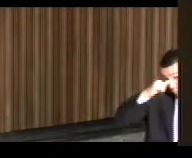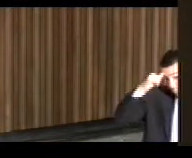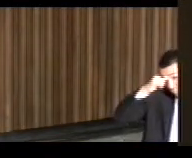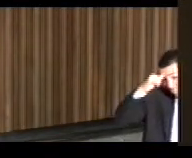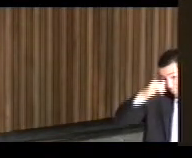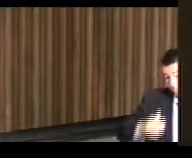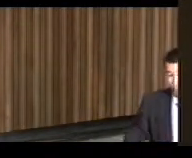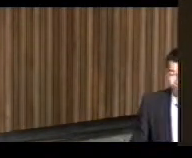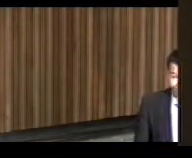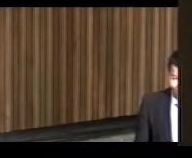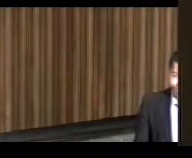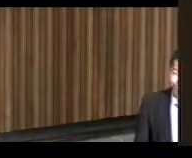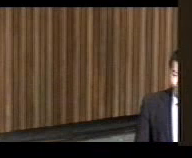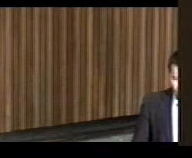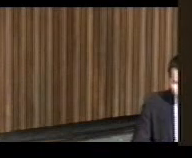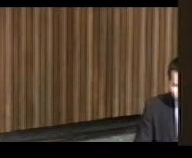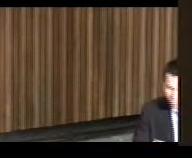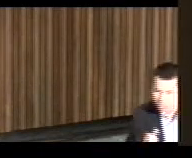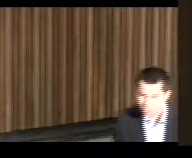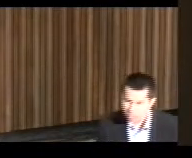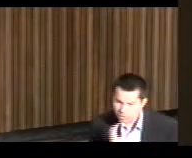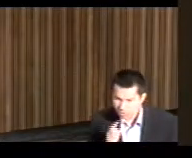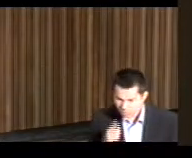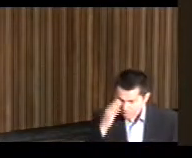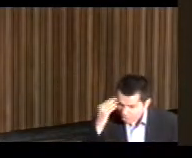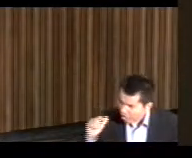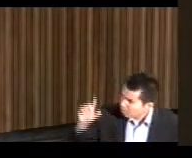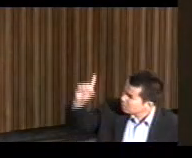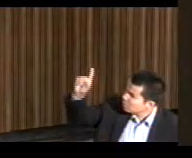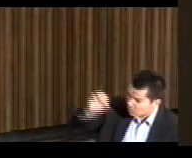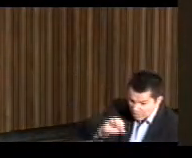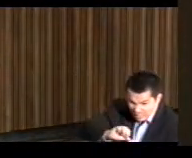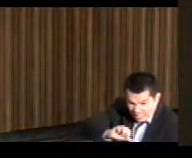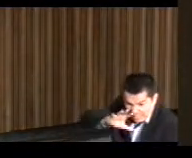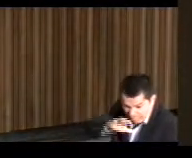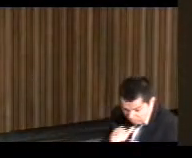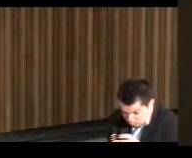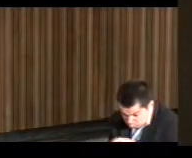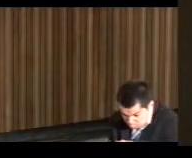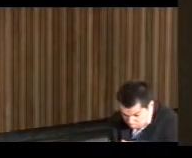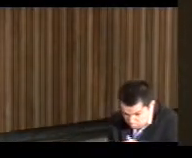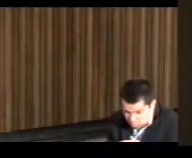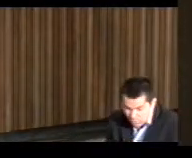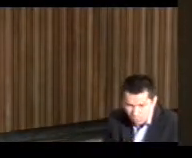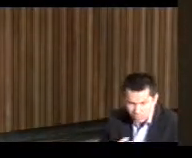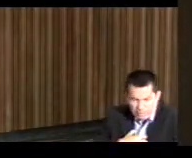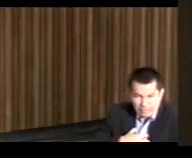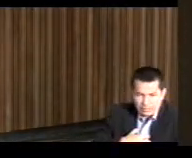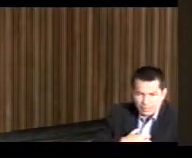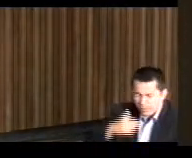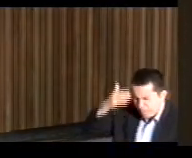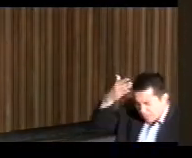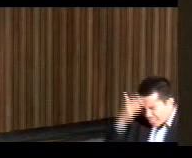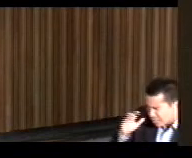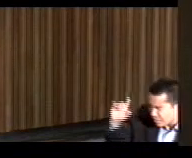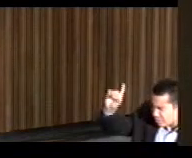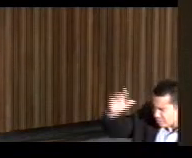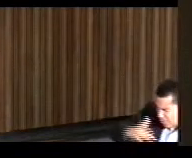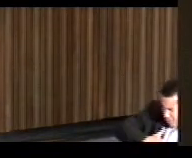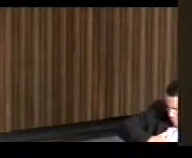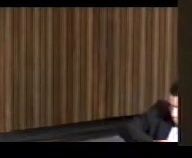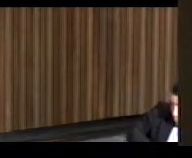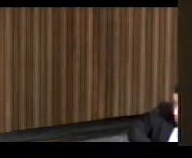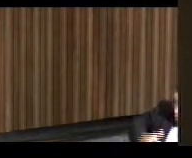Se conhecendo quem é esse Deus, sentindo a sua presença e o seu poder, não